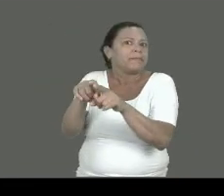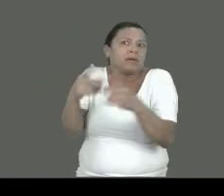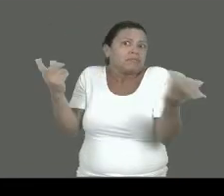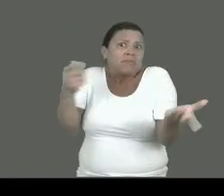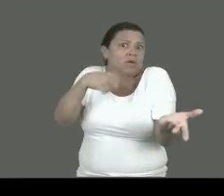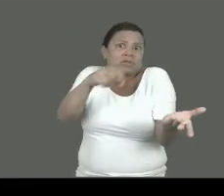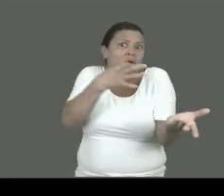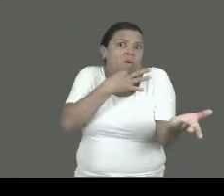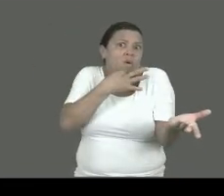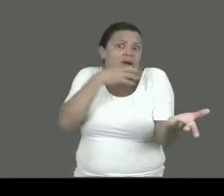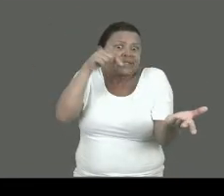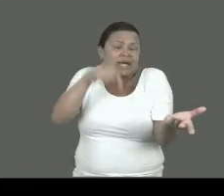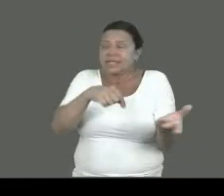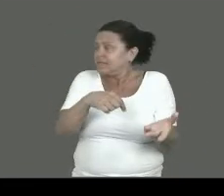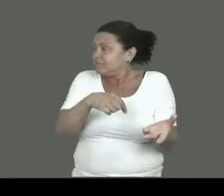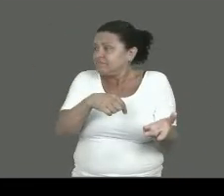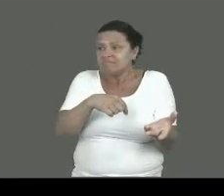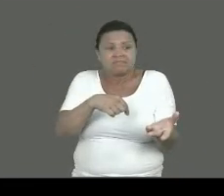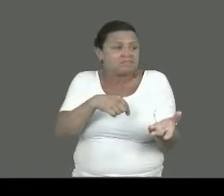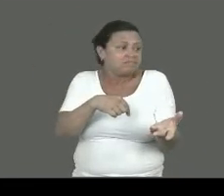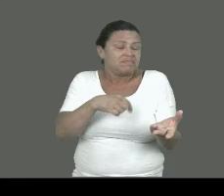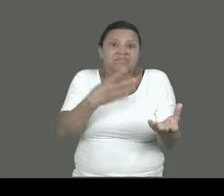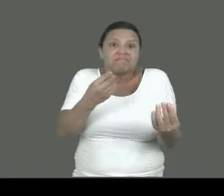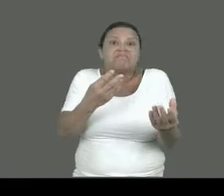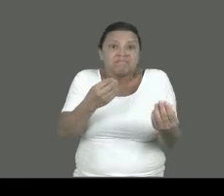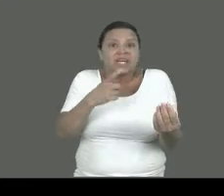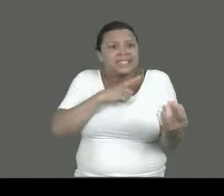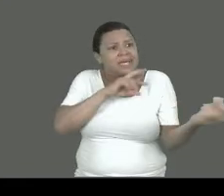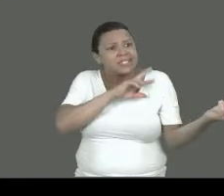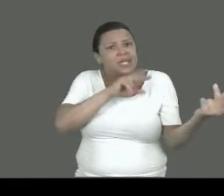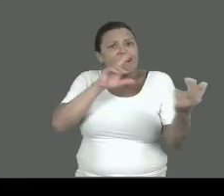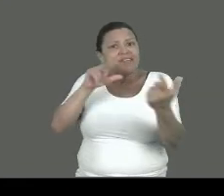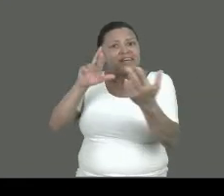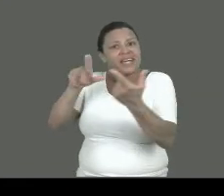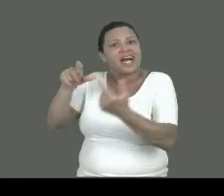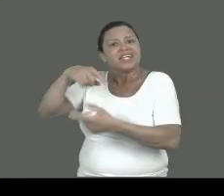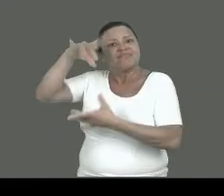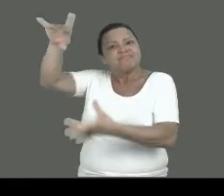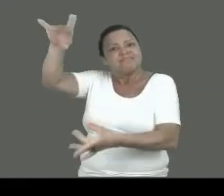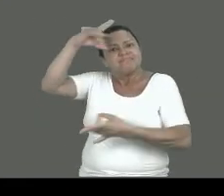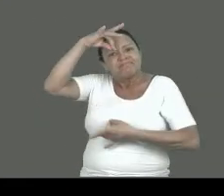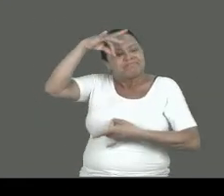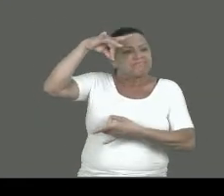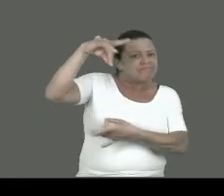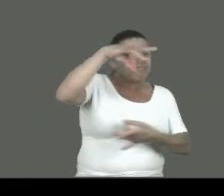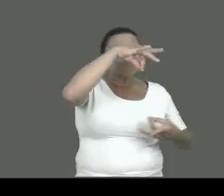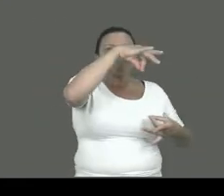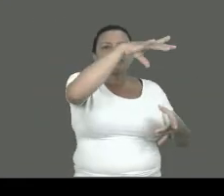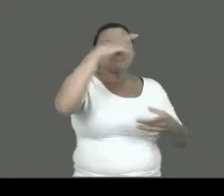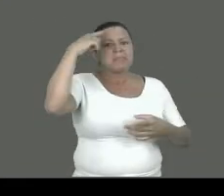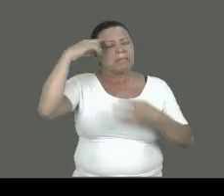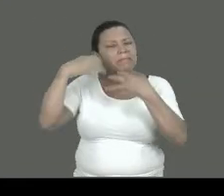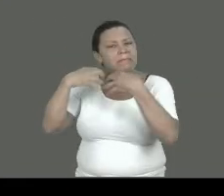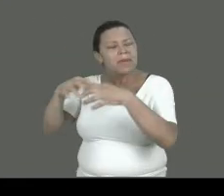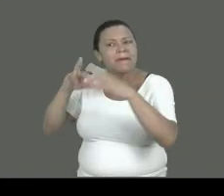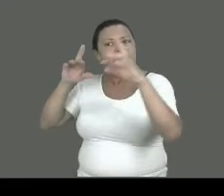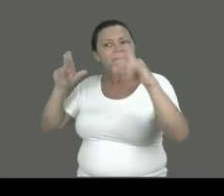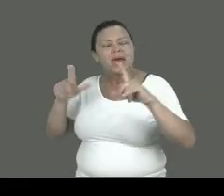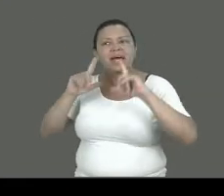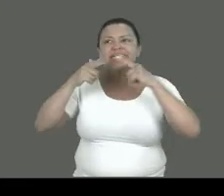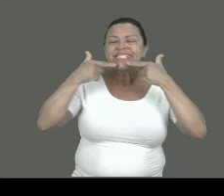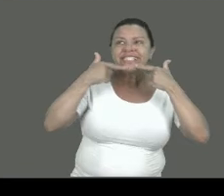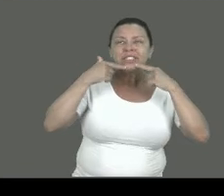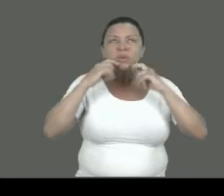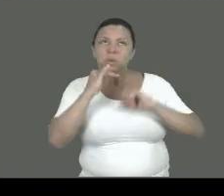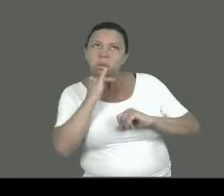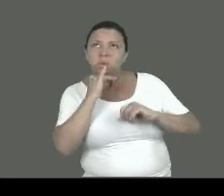conhece as pessoas que estão à nossa volta, e tem diferentes personalidades, características, formas de pensamento, humores, tem